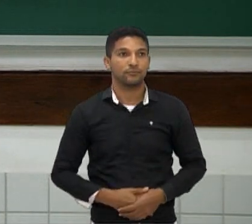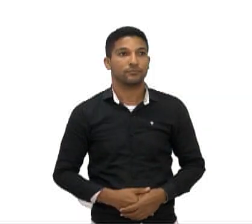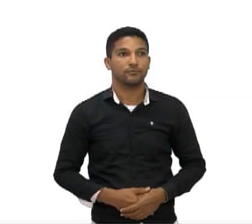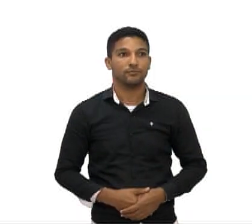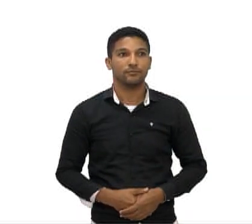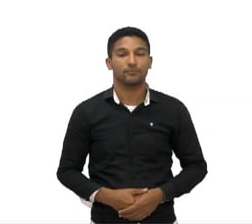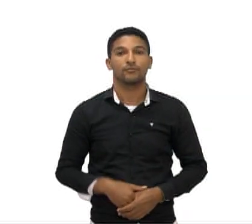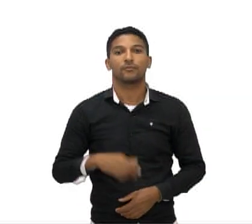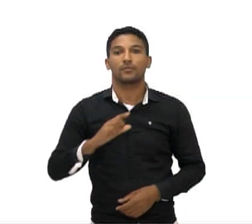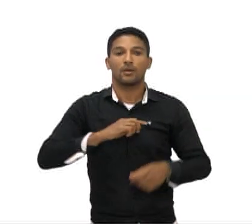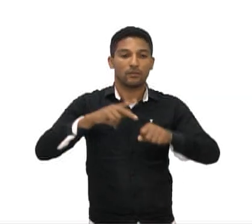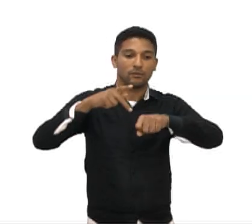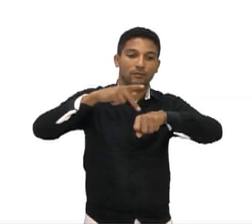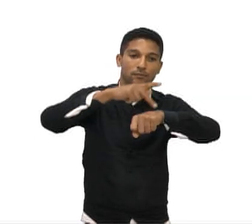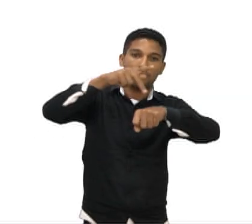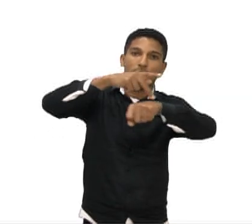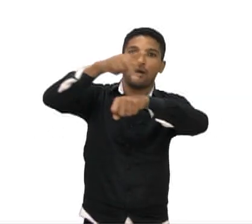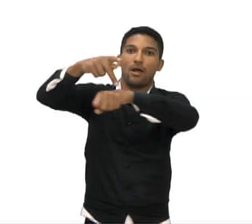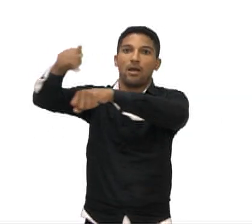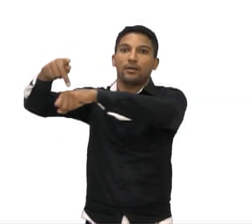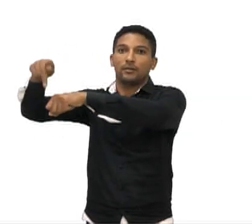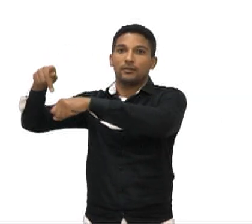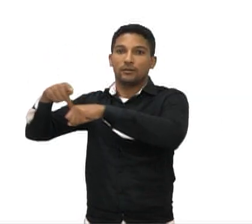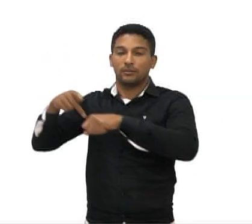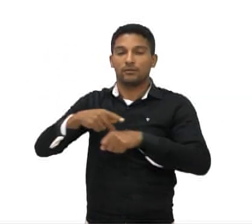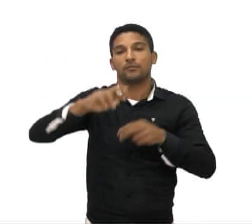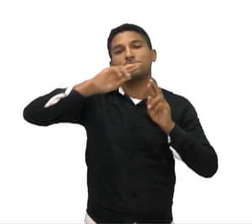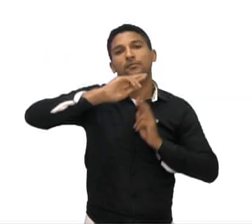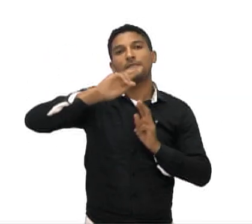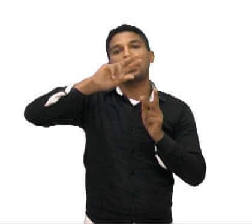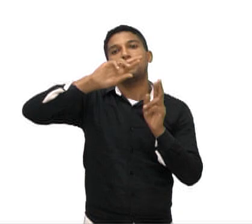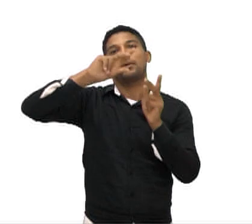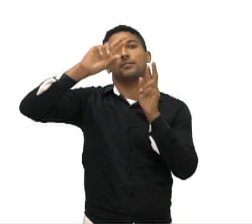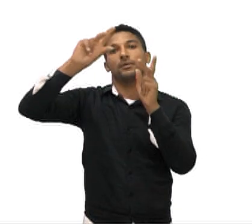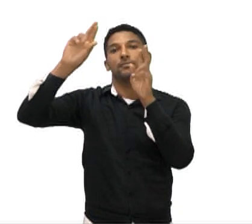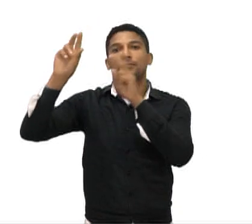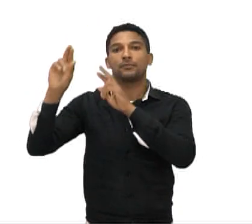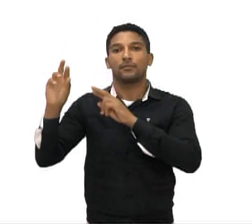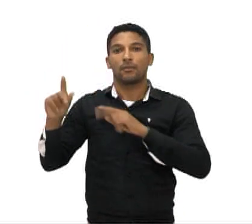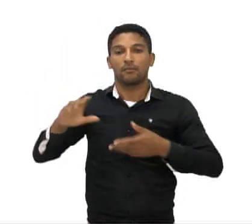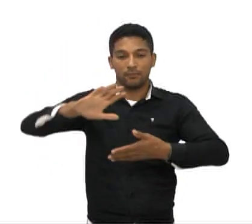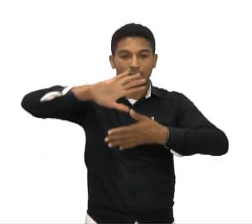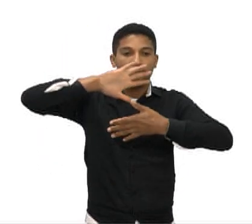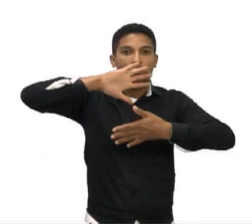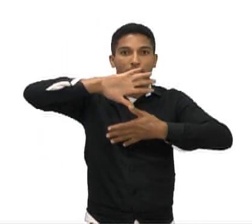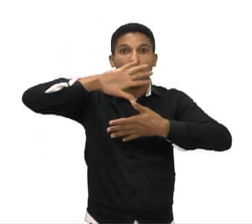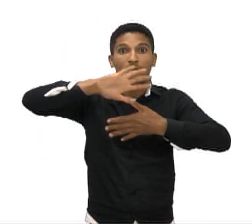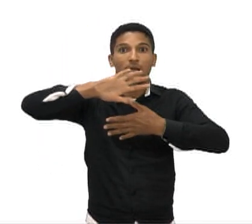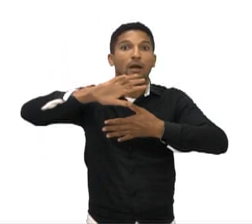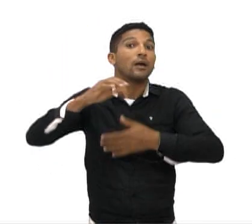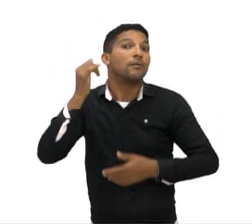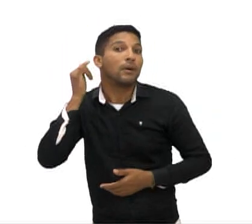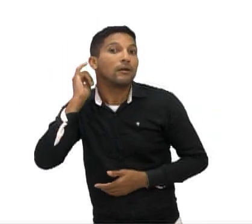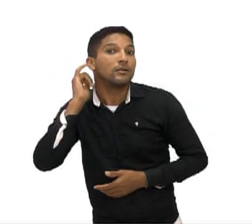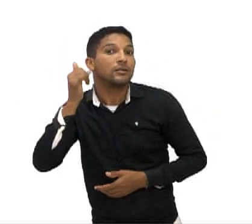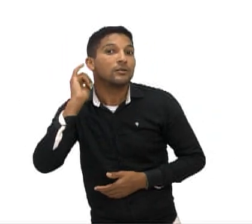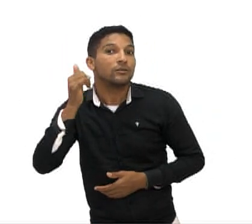Países distintos e leyendas parecidas. Aqui nós trabalhamos Llorona, no Brasil, América do